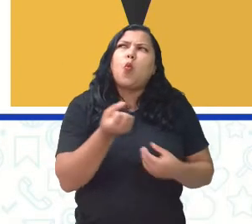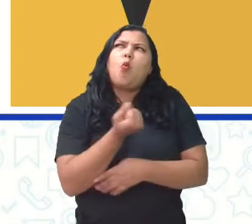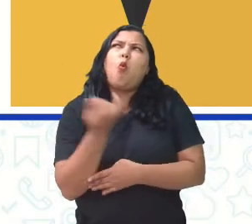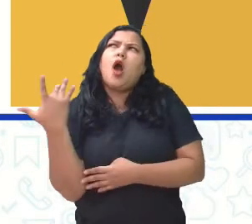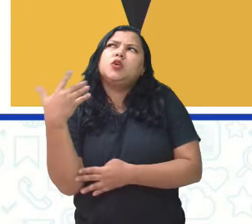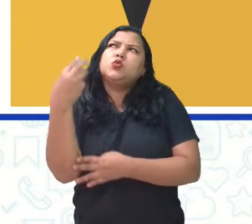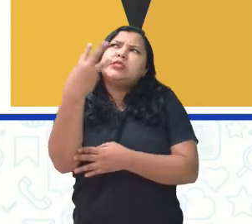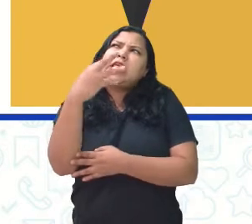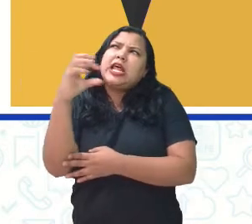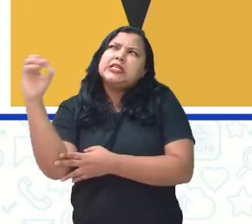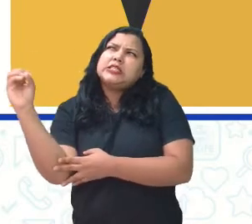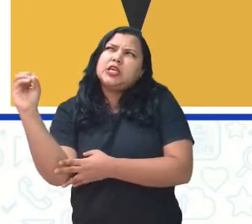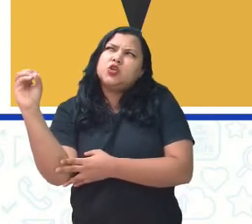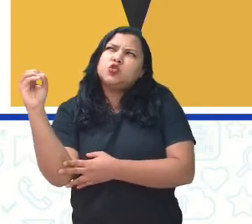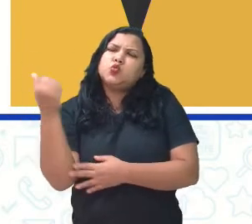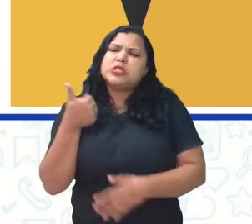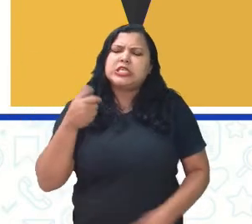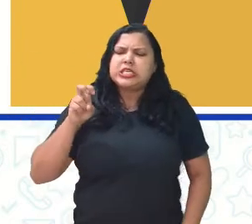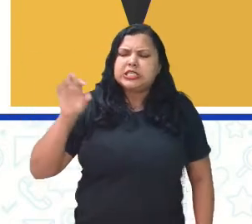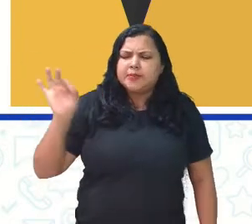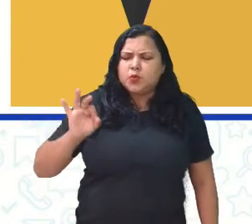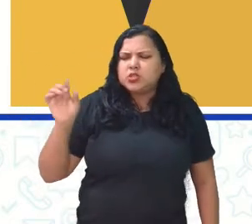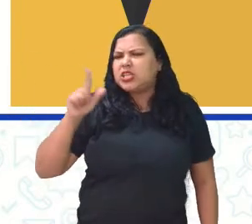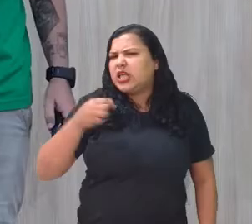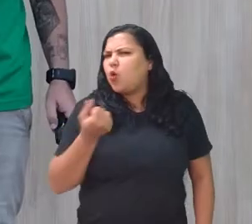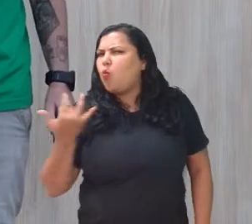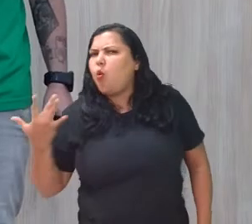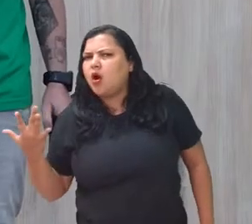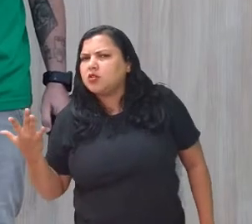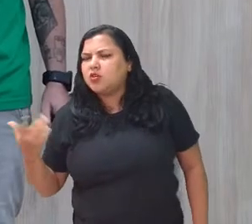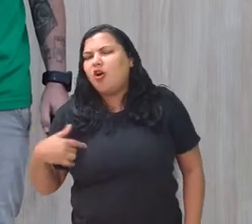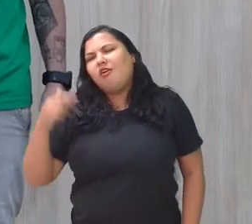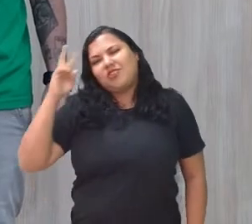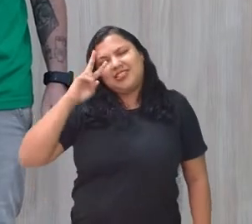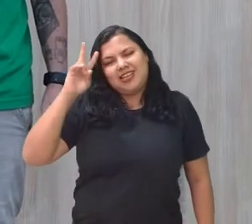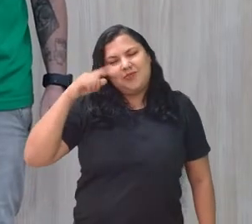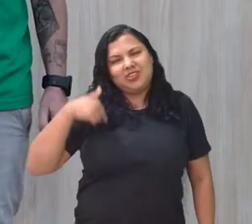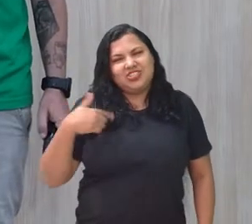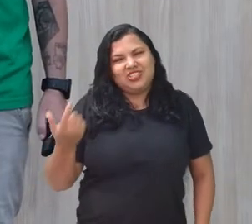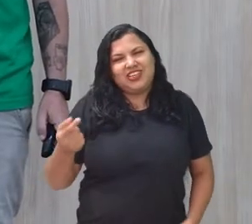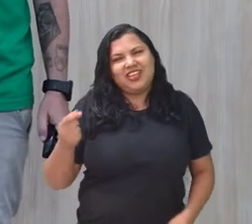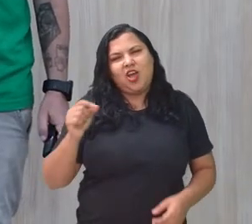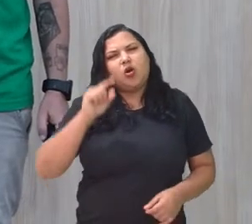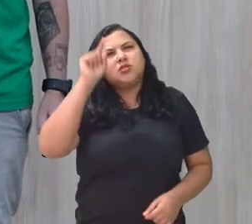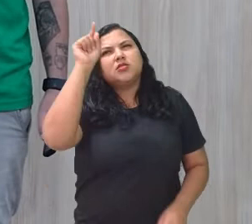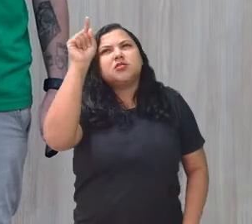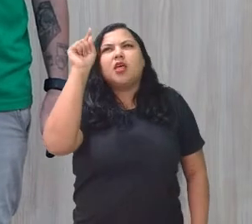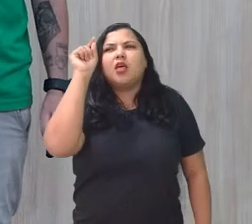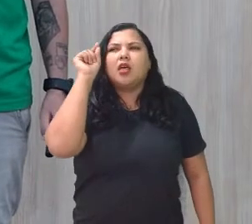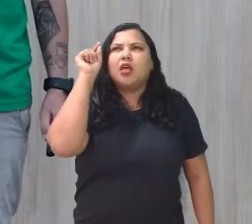de matemática, eita, 15% de 300. Lembra que a gente fez uma aula de regra de 3 para o 9º ano? Estava eu lá.